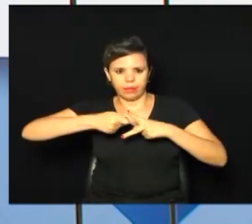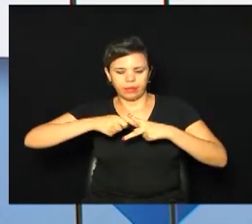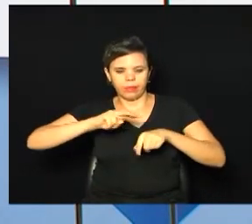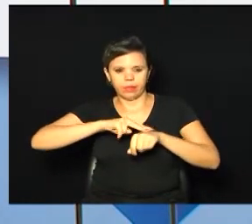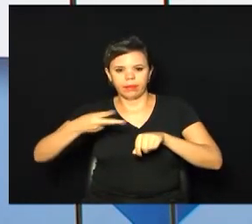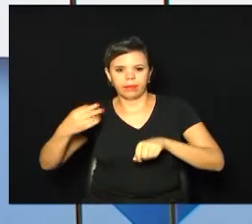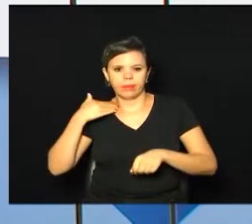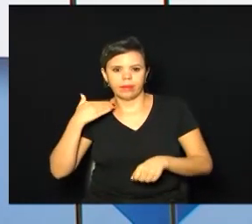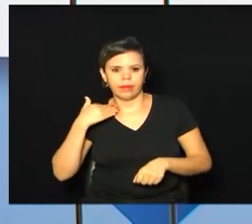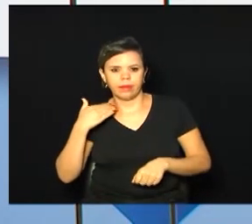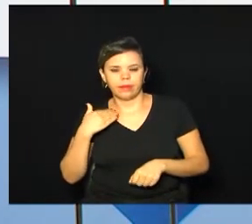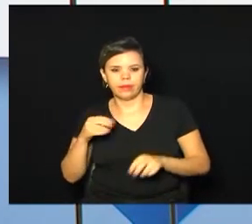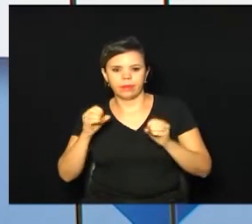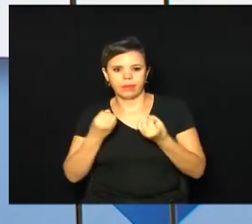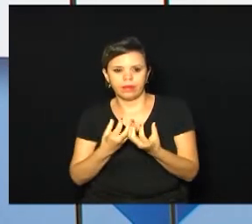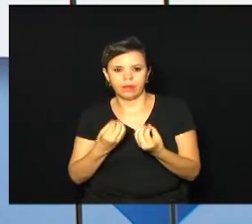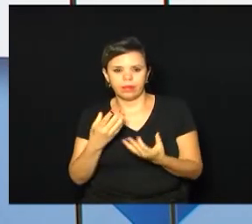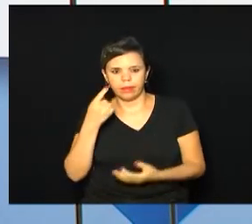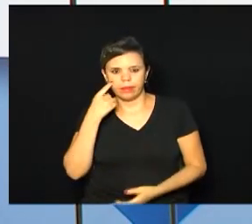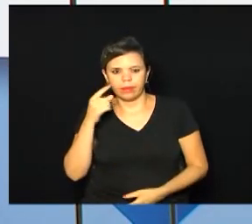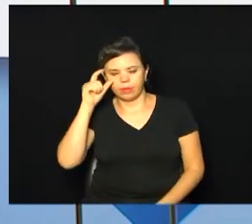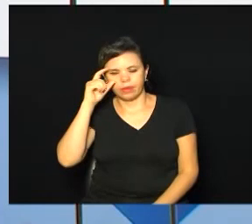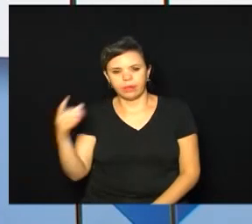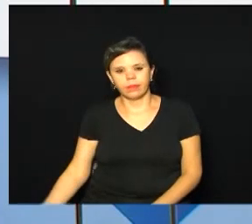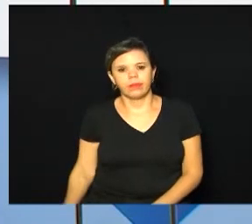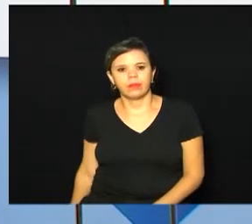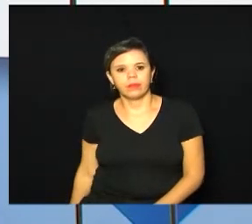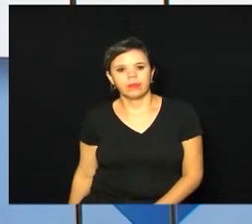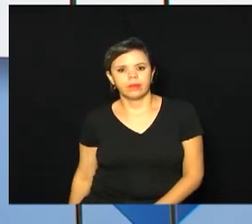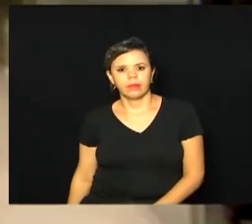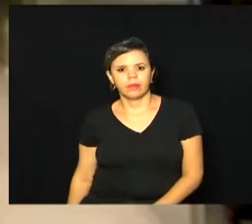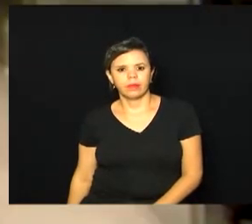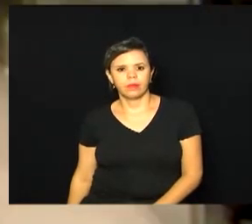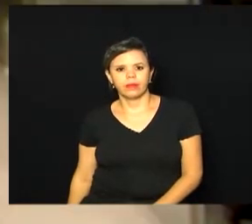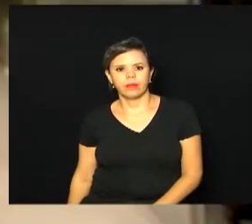transferência bancária. Quem traz as informações é Michel Amorim.